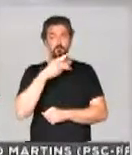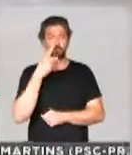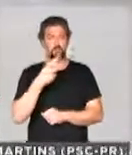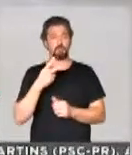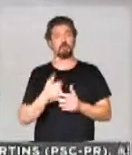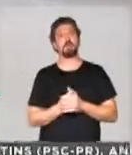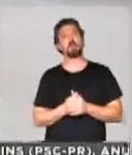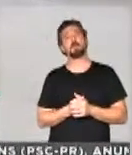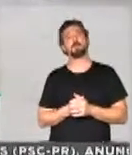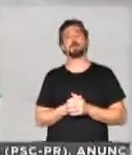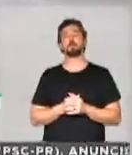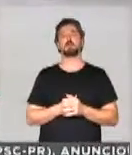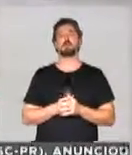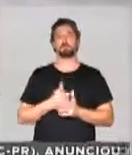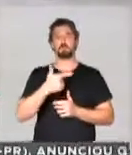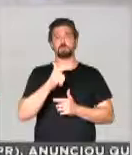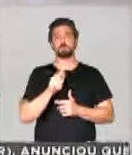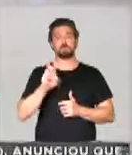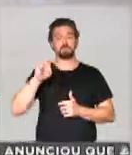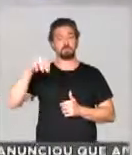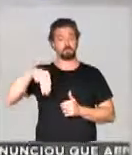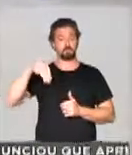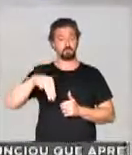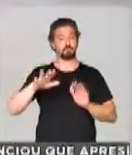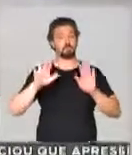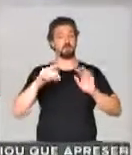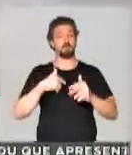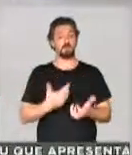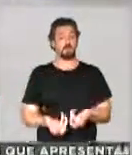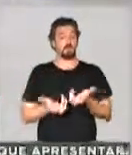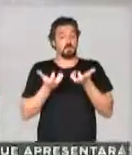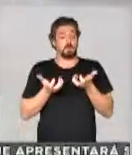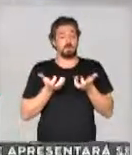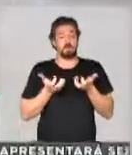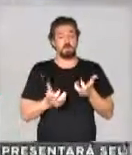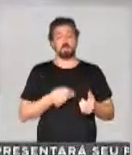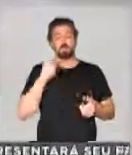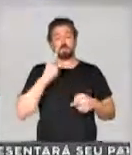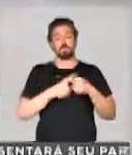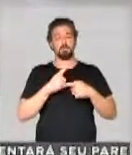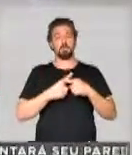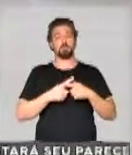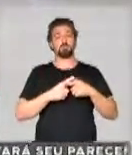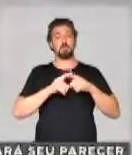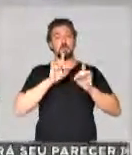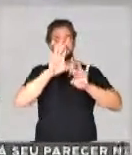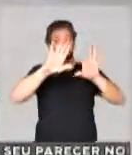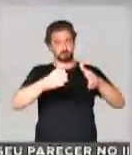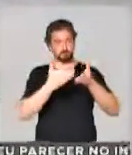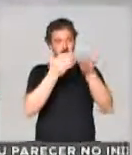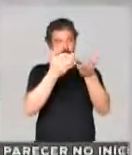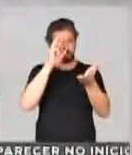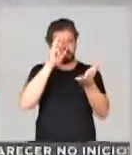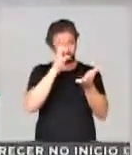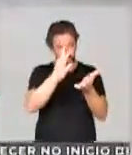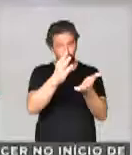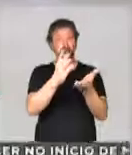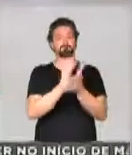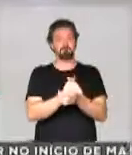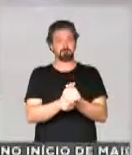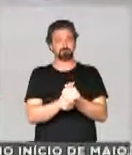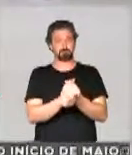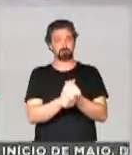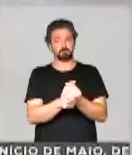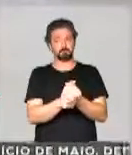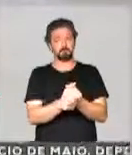uso da palavra no grande expediente, e fiz questão para privilegiar Vossa Excelência, para homenagear